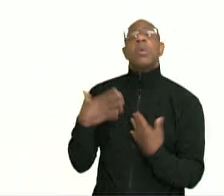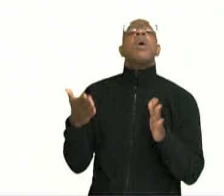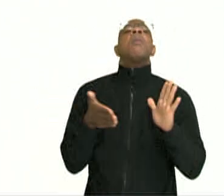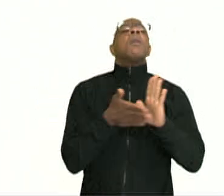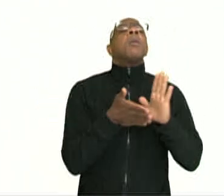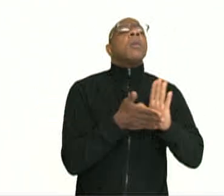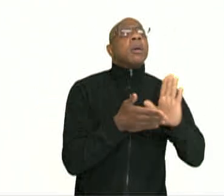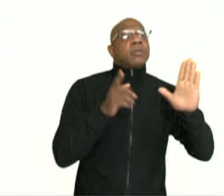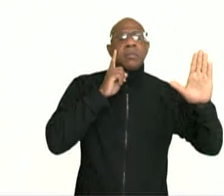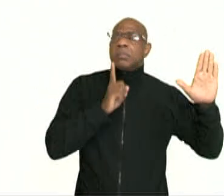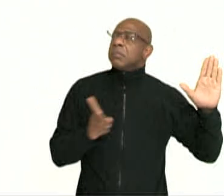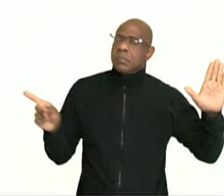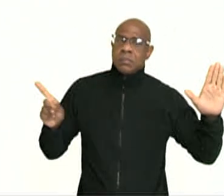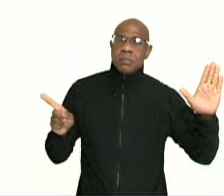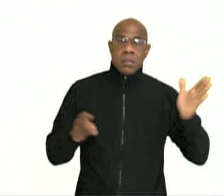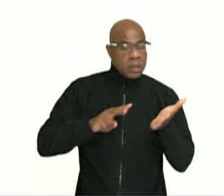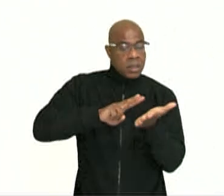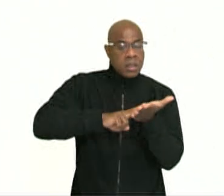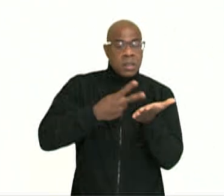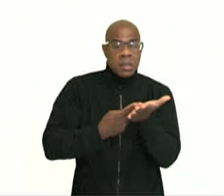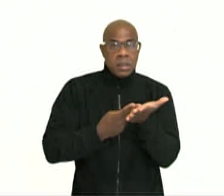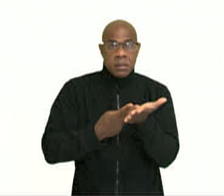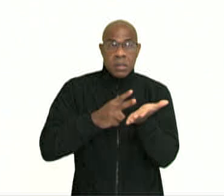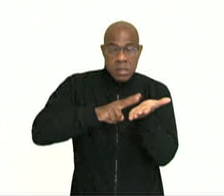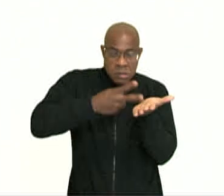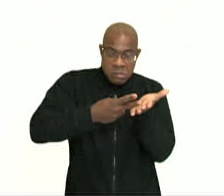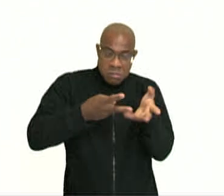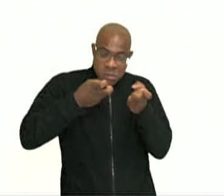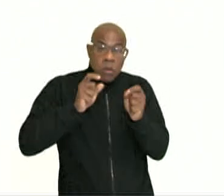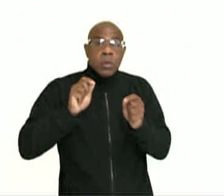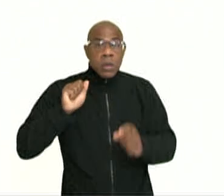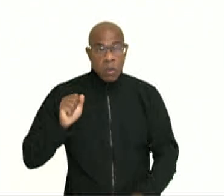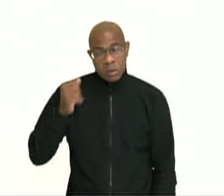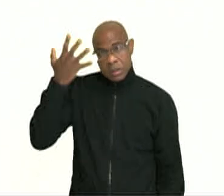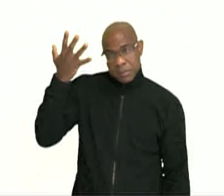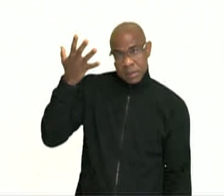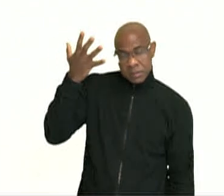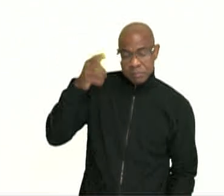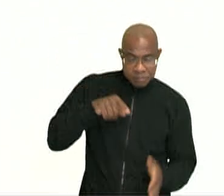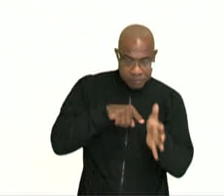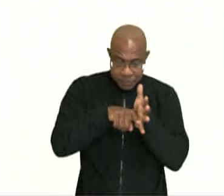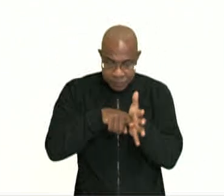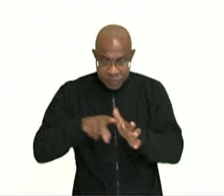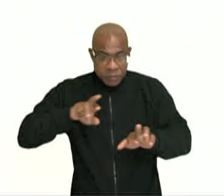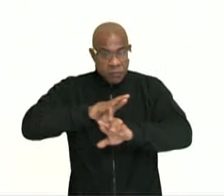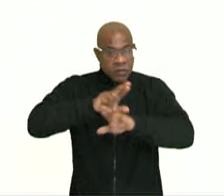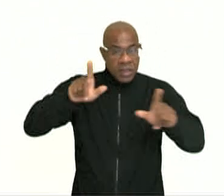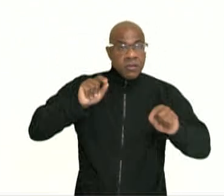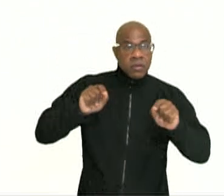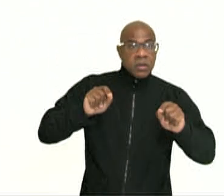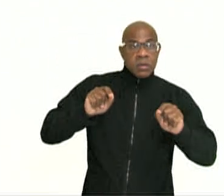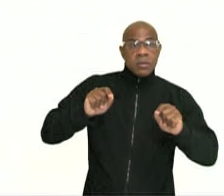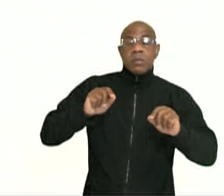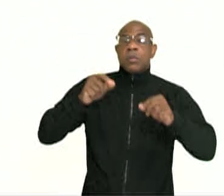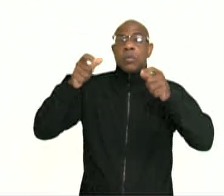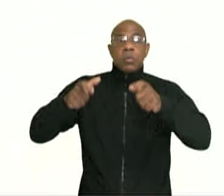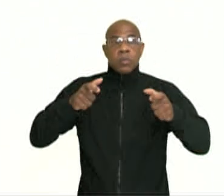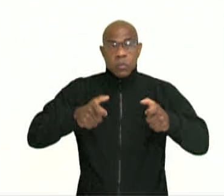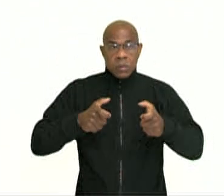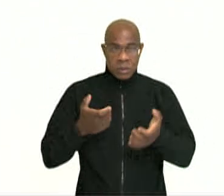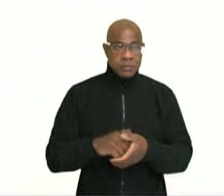propósito? Interpretar um fato, investigando diferentes fontes. Daí, sua